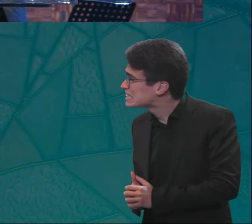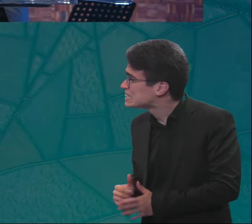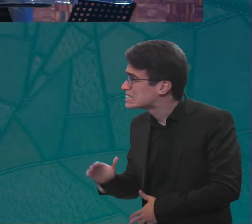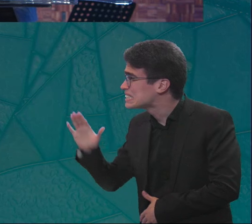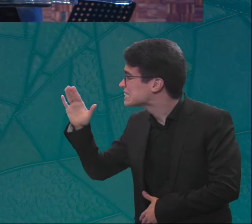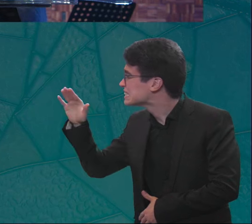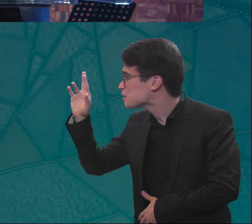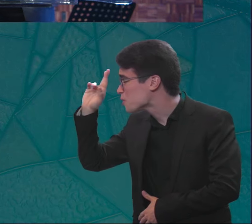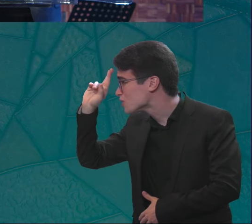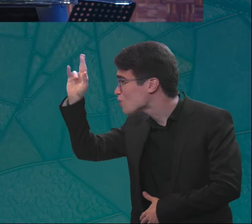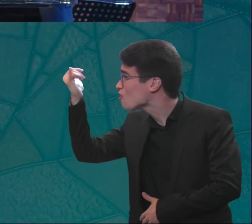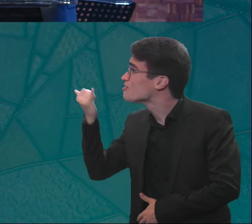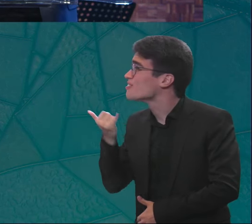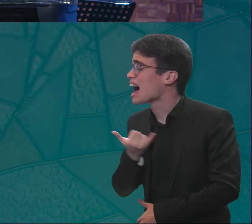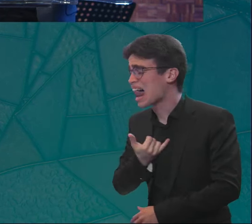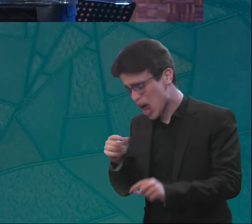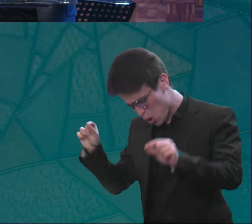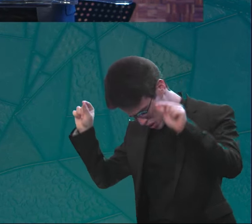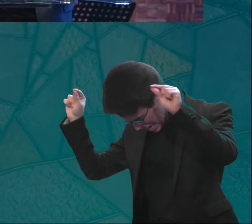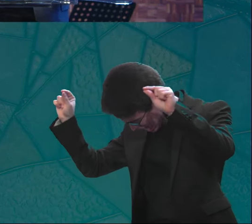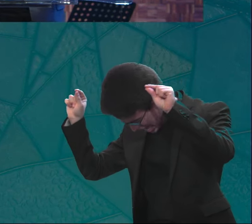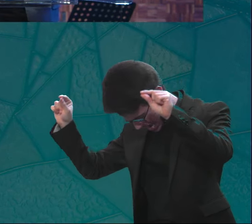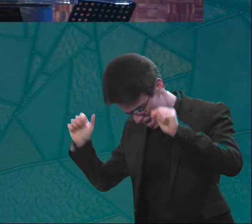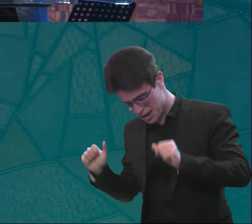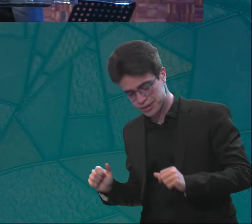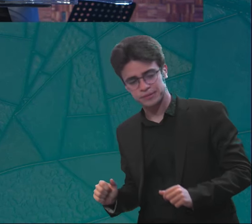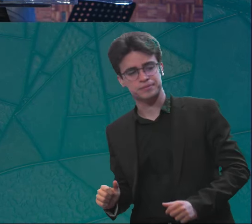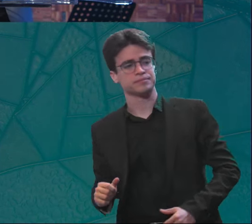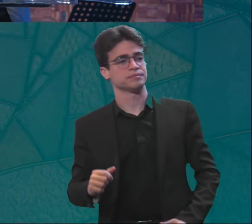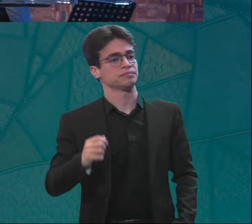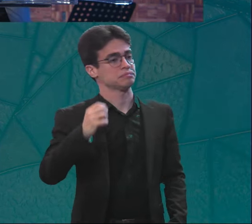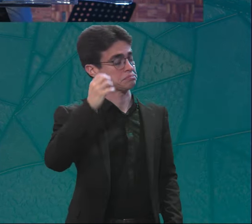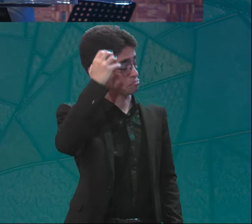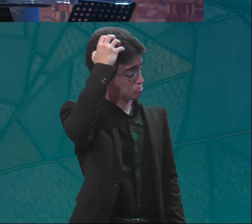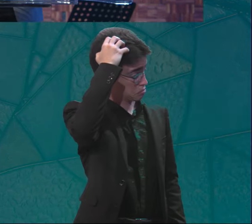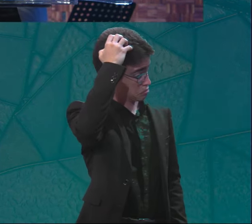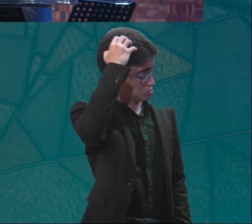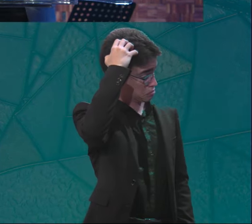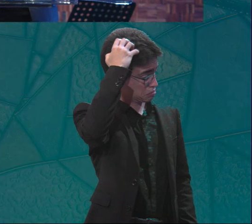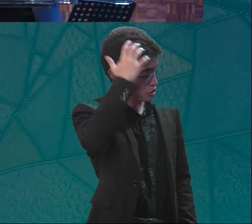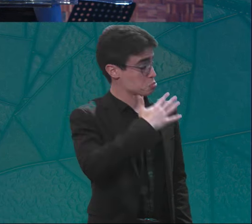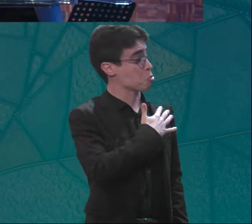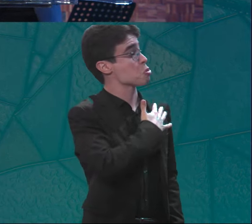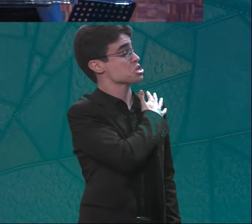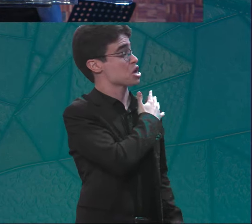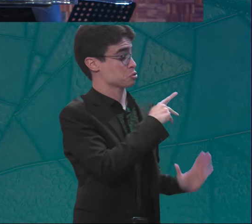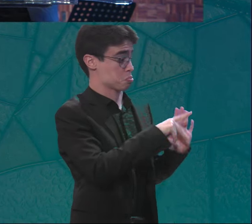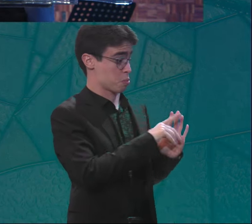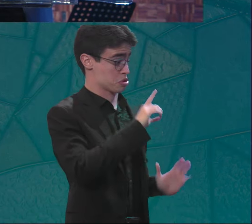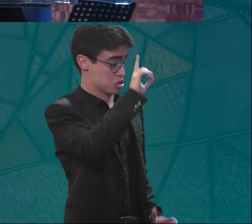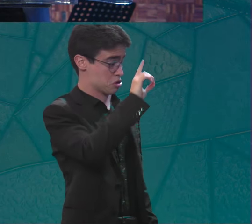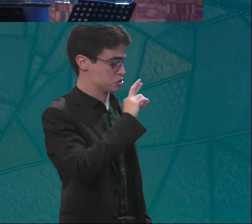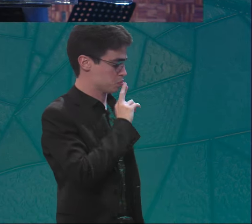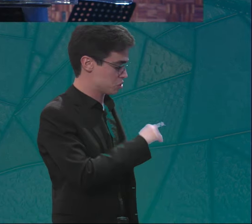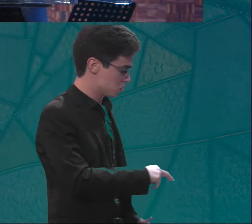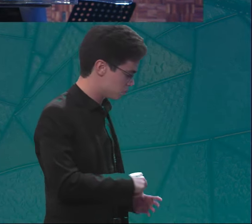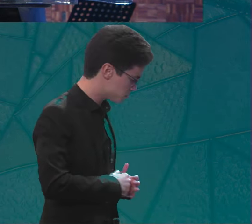ao seu servo? Respondeu o príncipe do exército do Senhor a Josué: